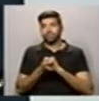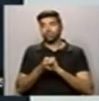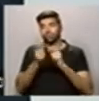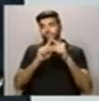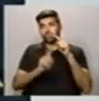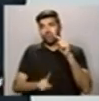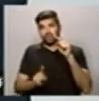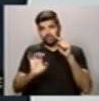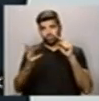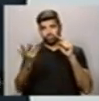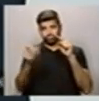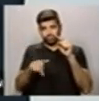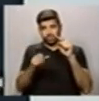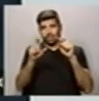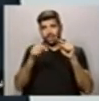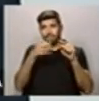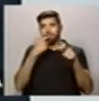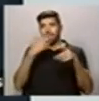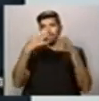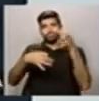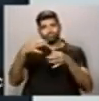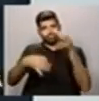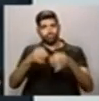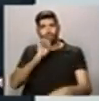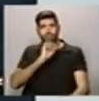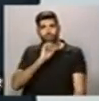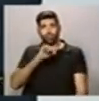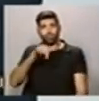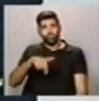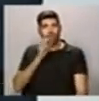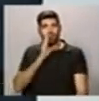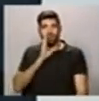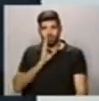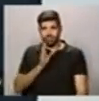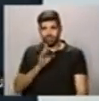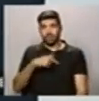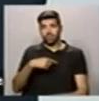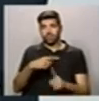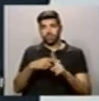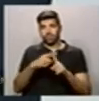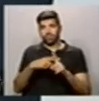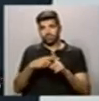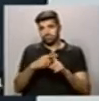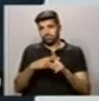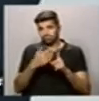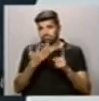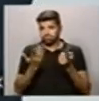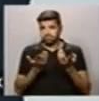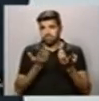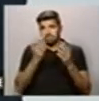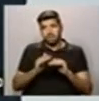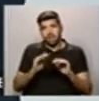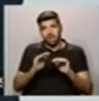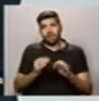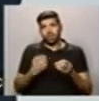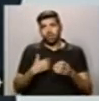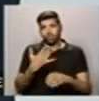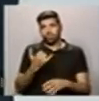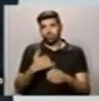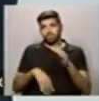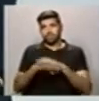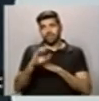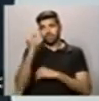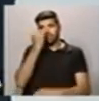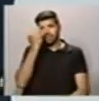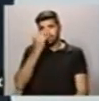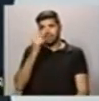de trovoada, queda de granizo, portanto, para hoje à tarde. Quanto a temperaturas relativamente baixas, 12 graus de máxima